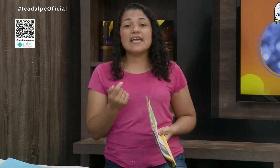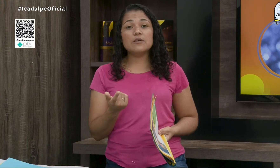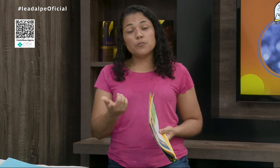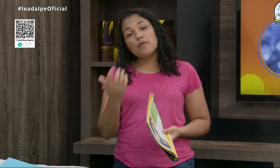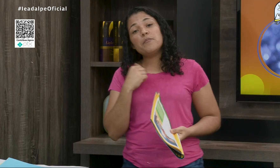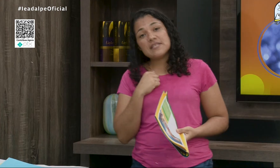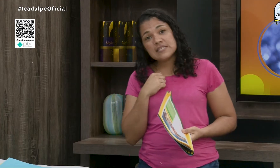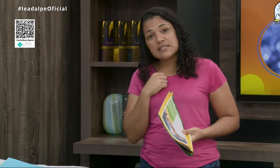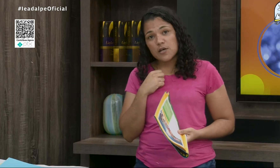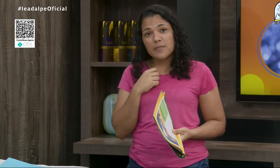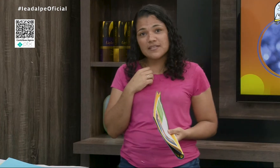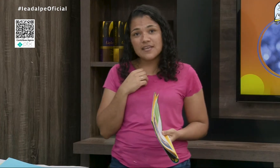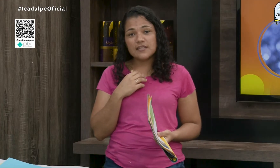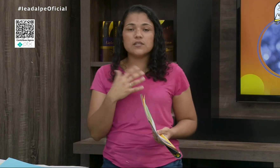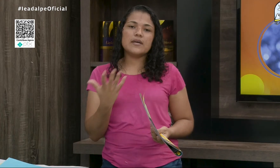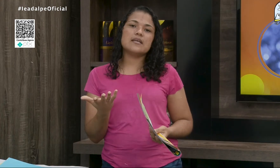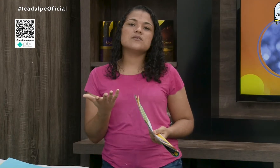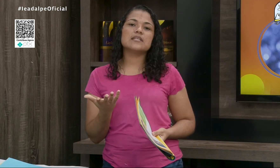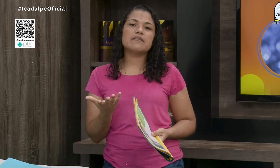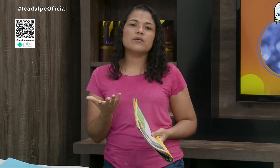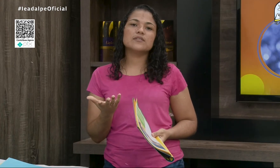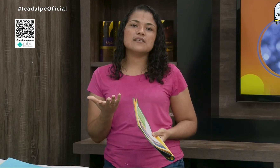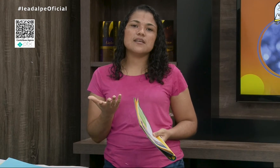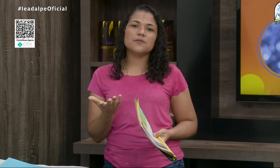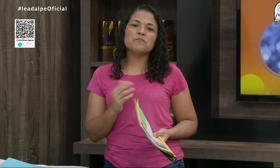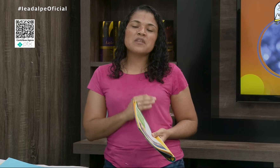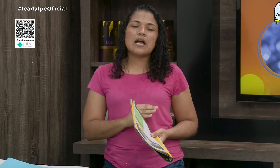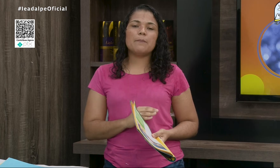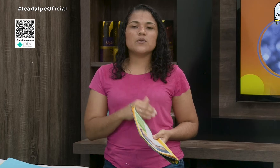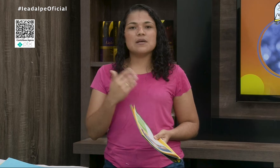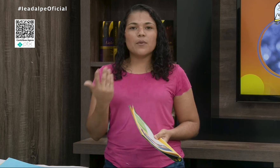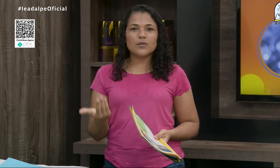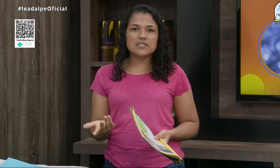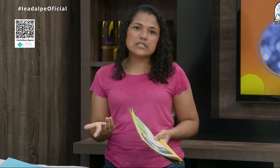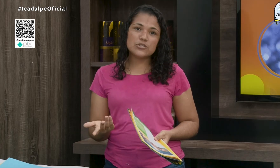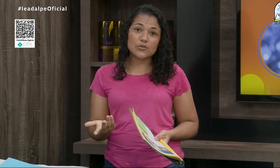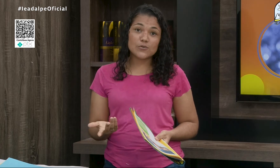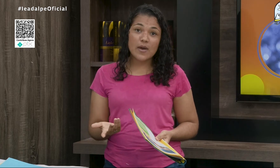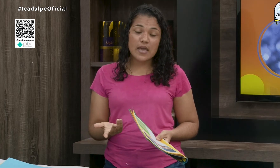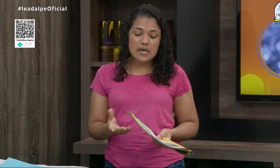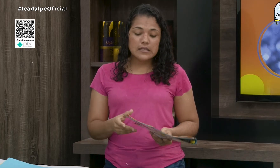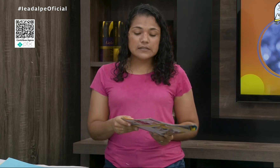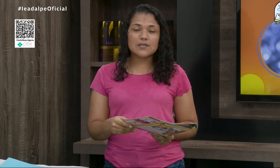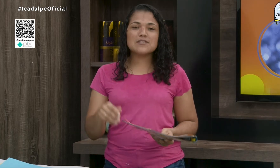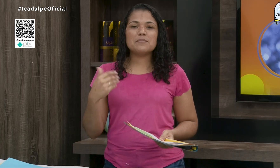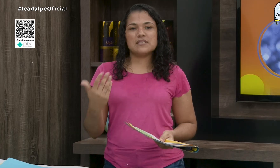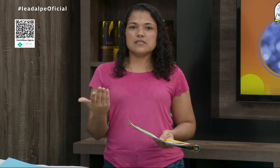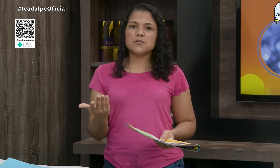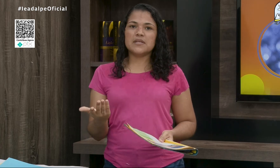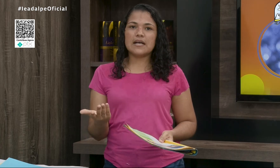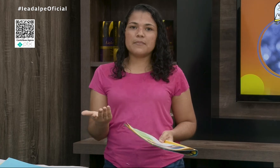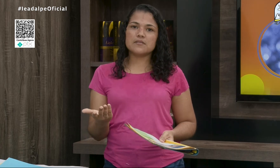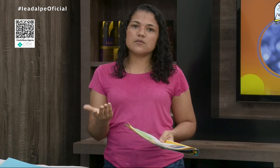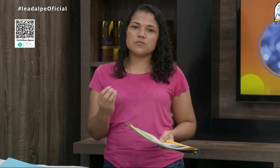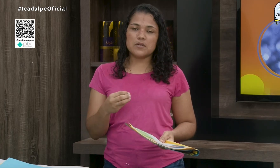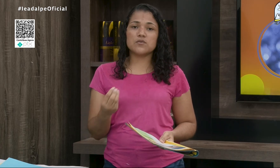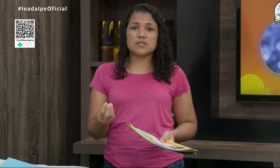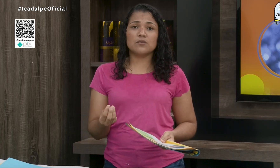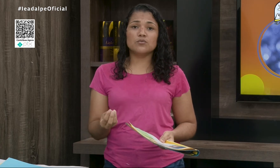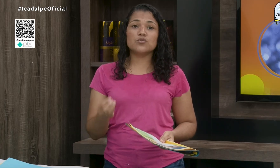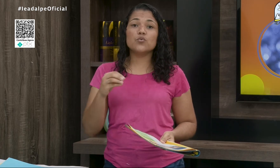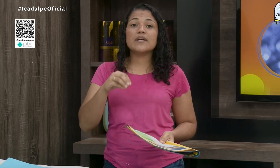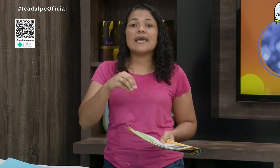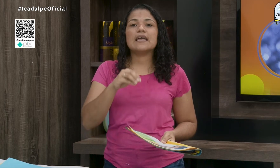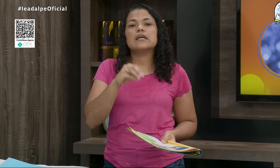povo, o povo precisa ser obediente. Então era isso que estava acontecendo após a morte de Josué. Então você precisa explicar para para